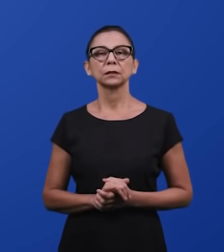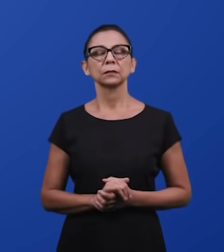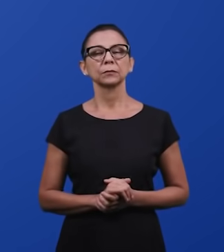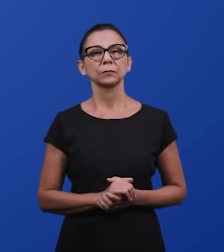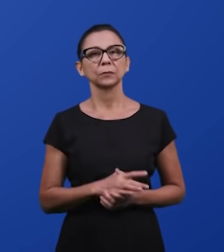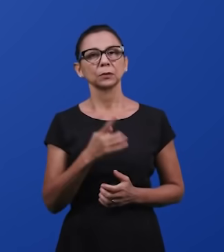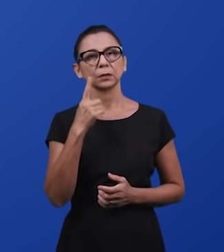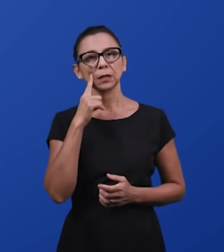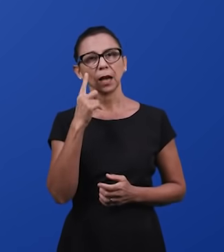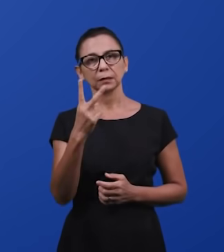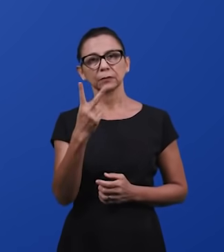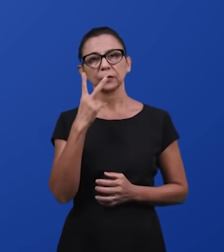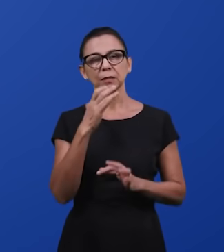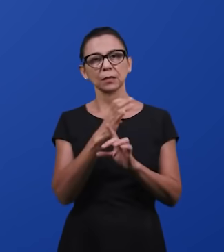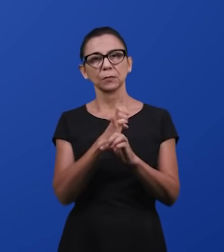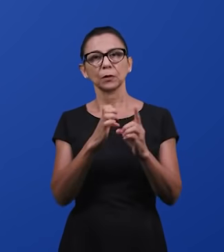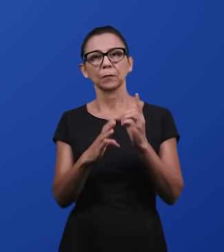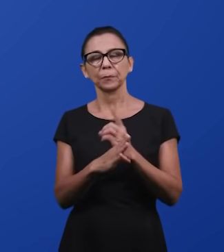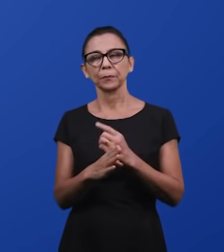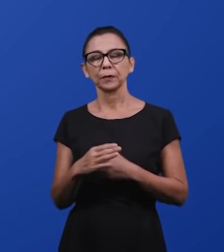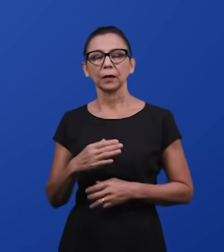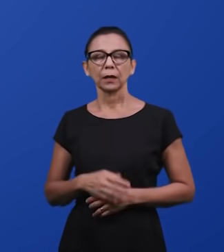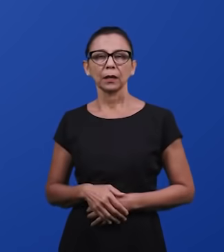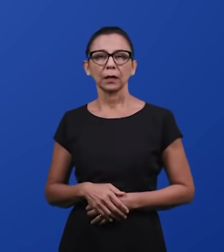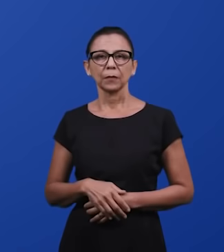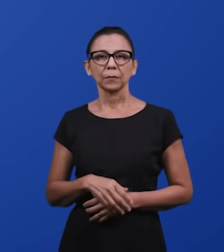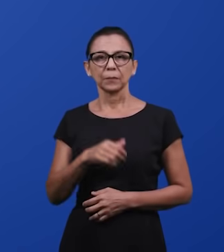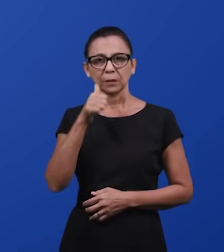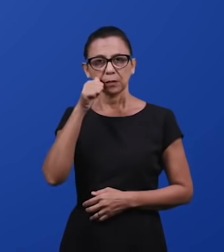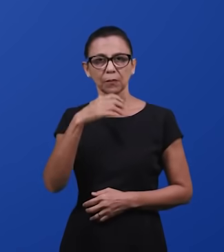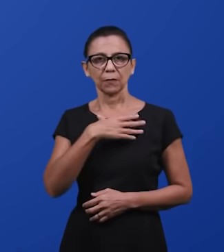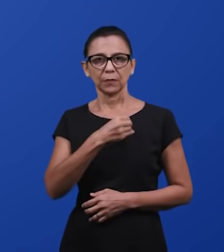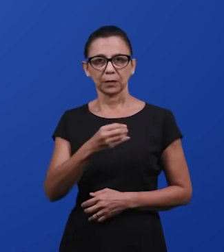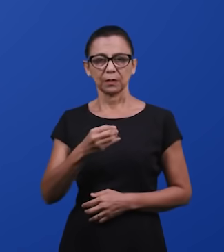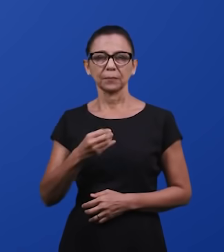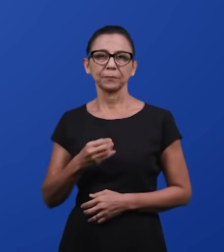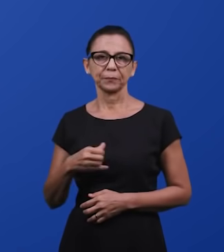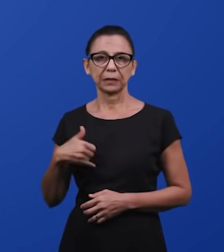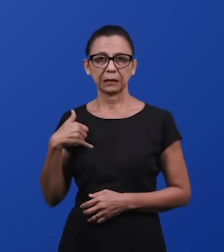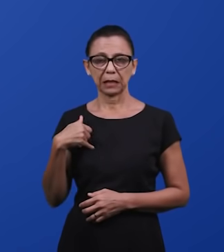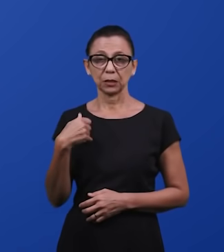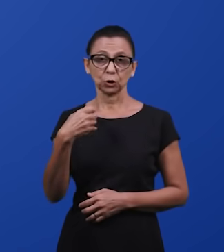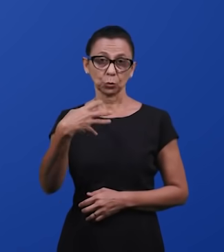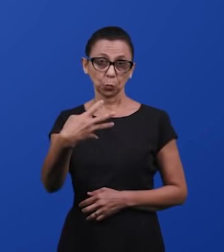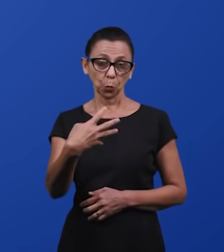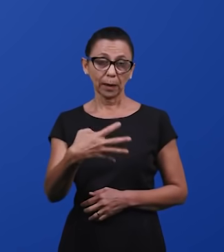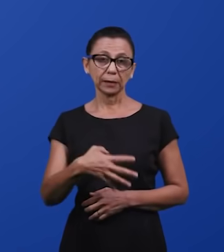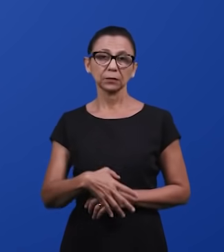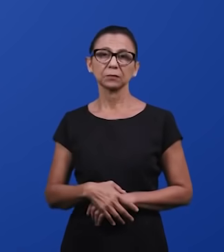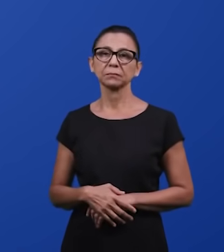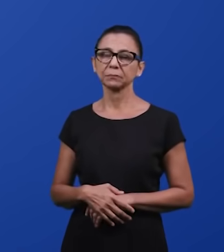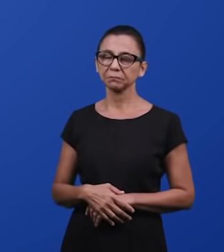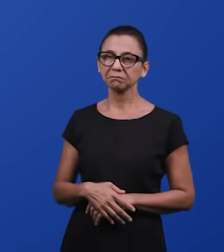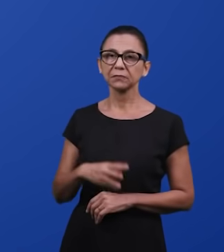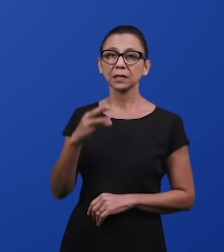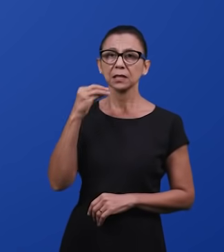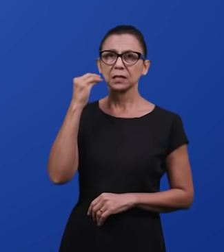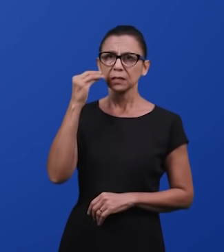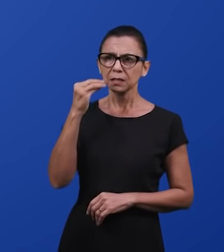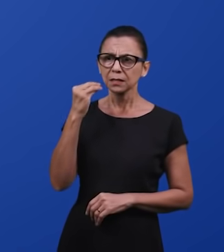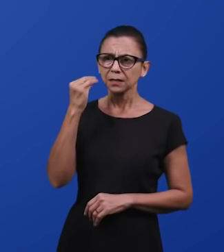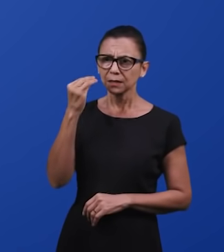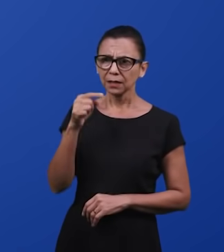à Escola Bíblica Dominical. A minha filha, de apenas 4 anos, tem nos dado grandes